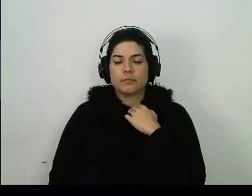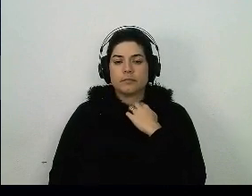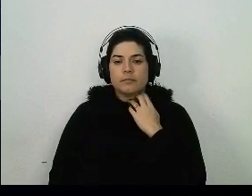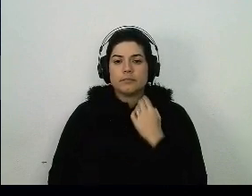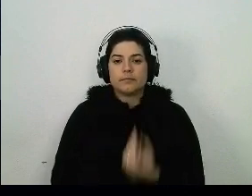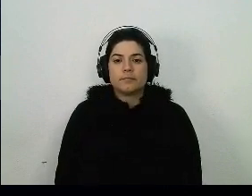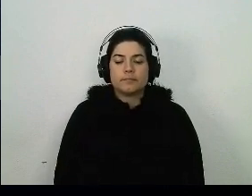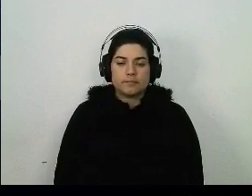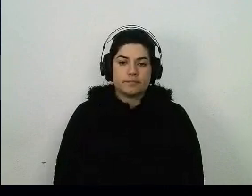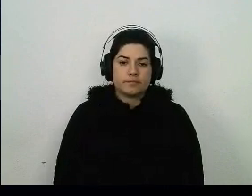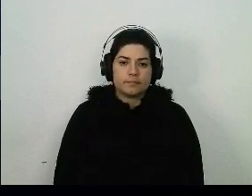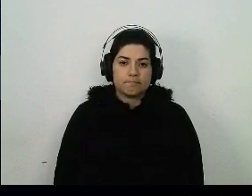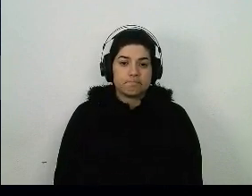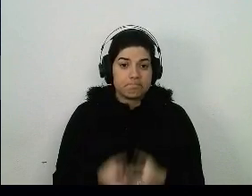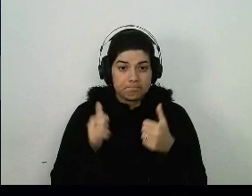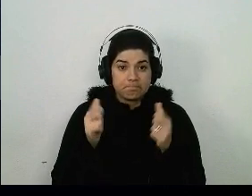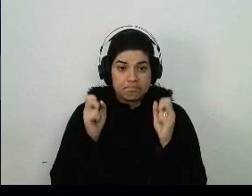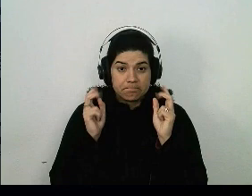Beleza?